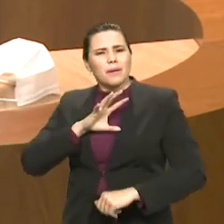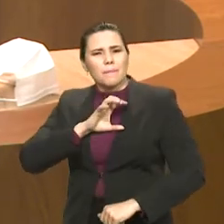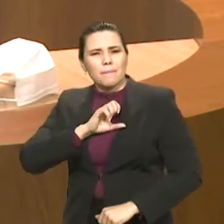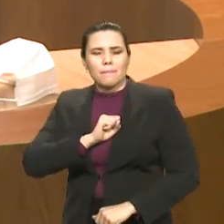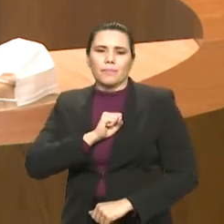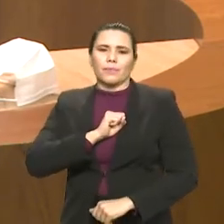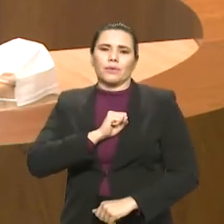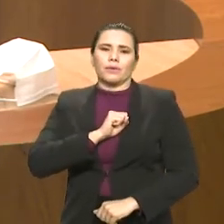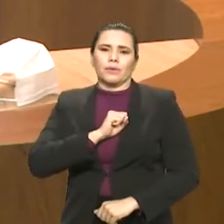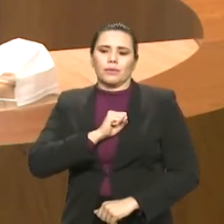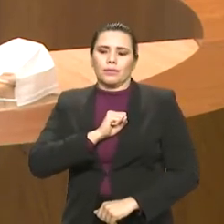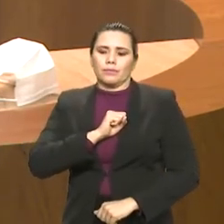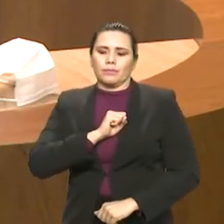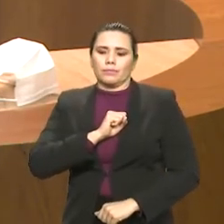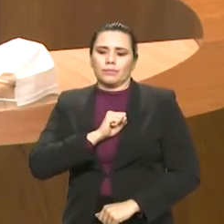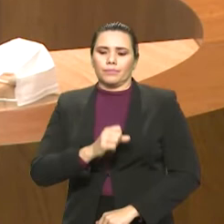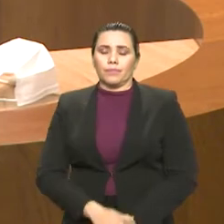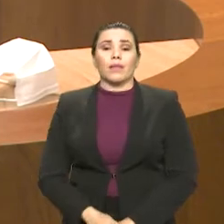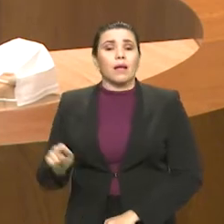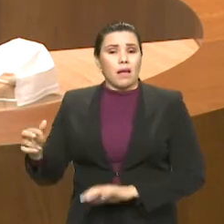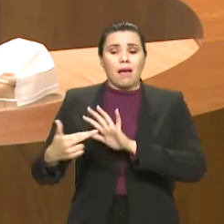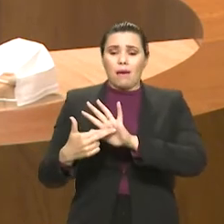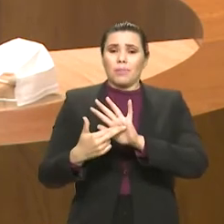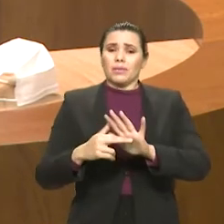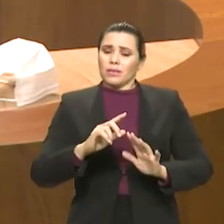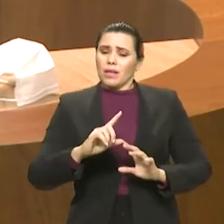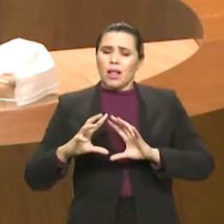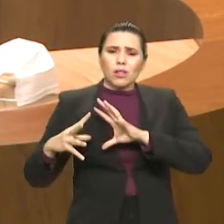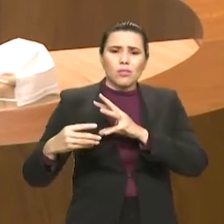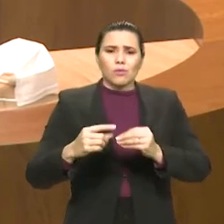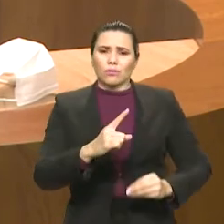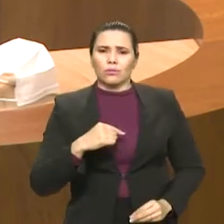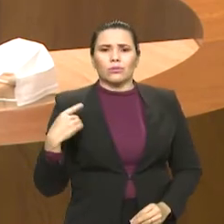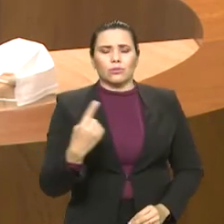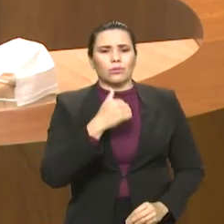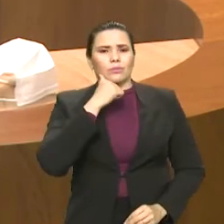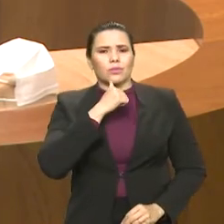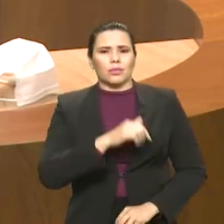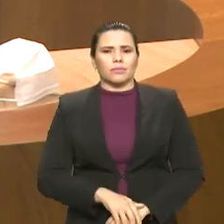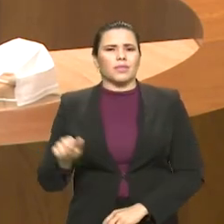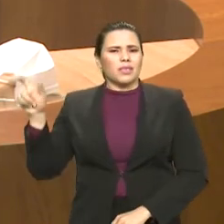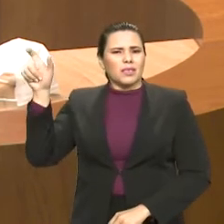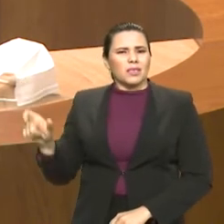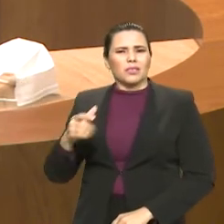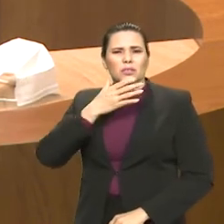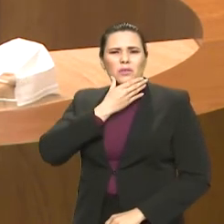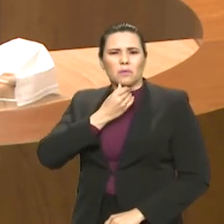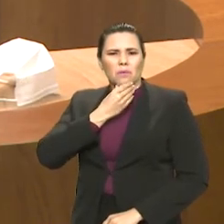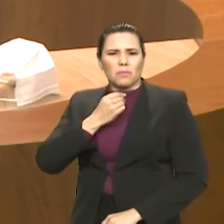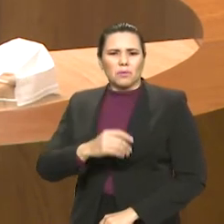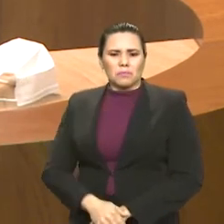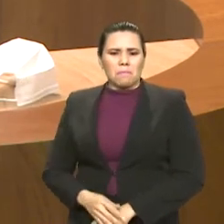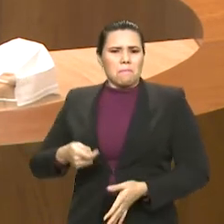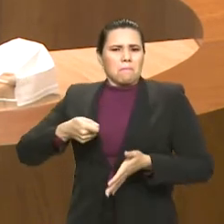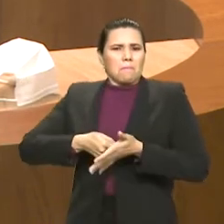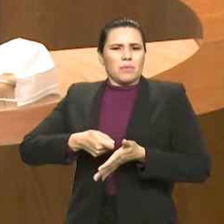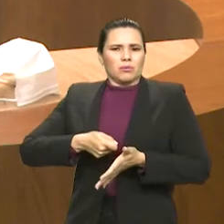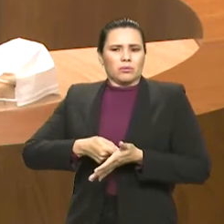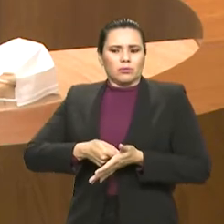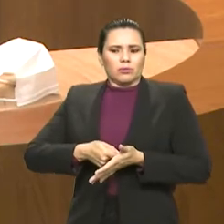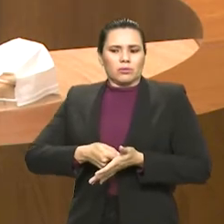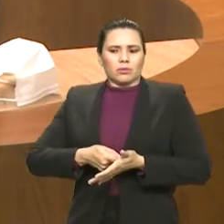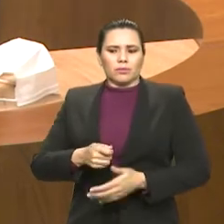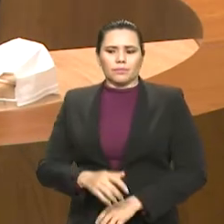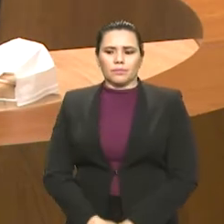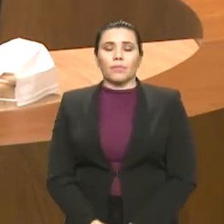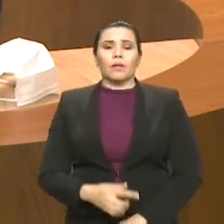amadas. Desumana foi a atitude desse senhor Arthur, machista, que ora ocupa com o voto popular, e talvez